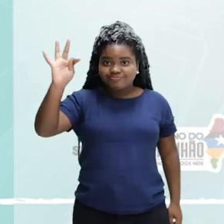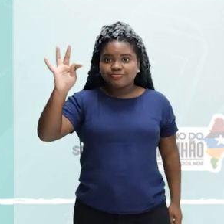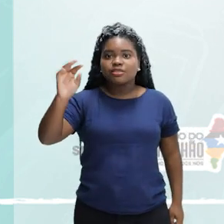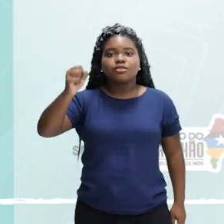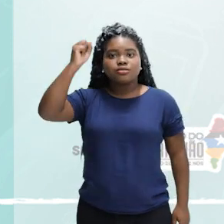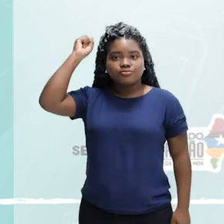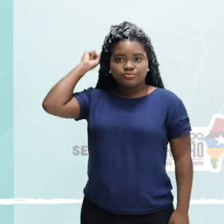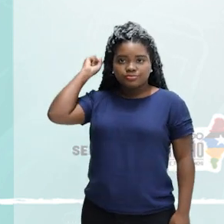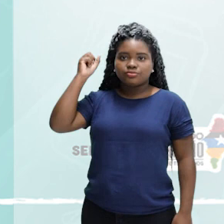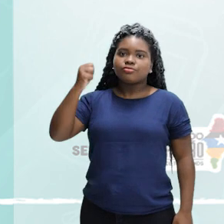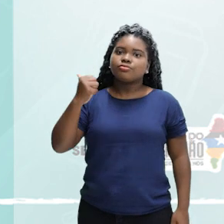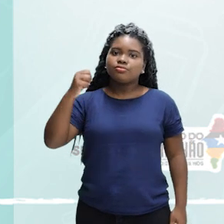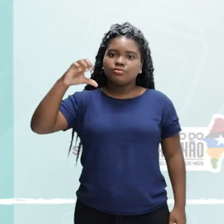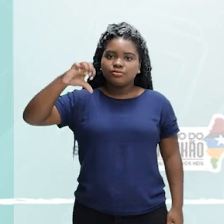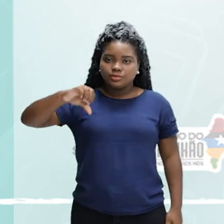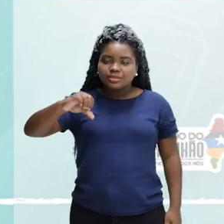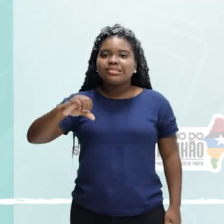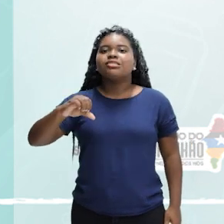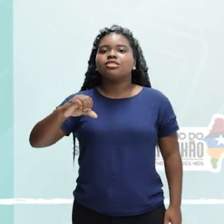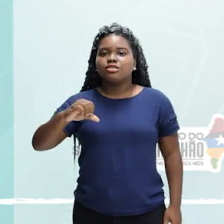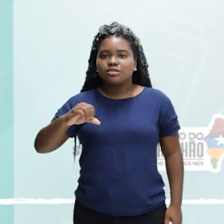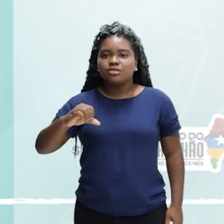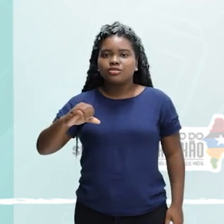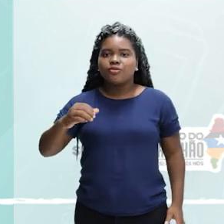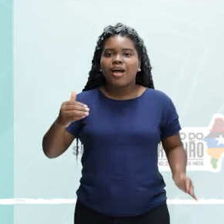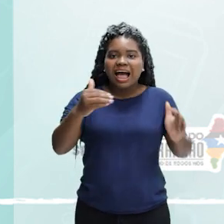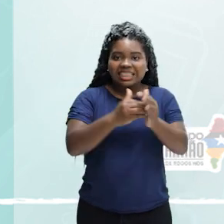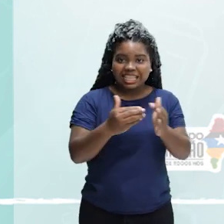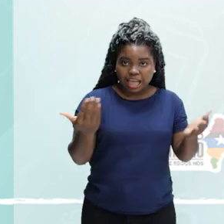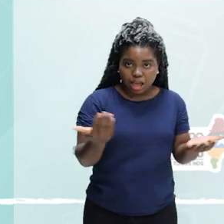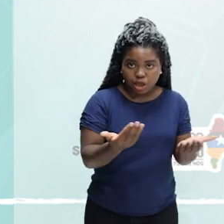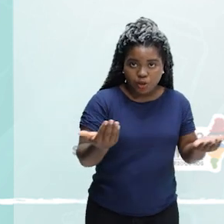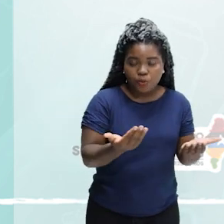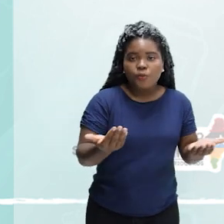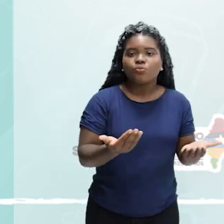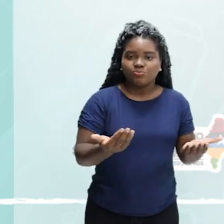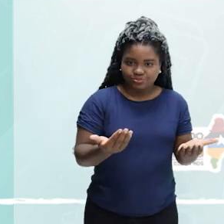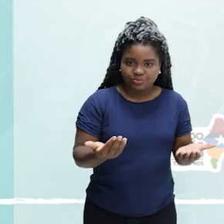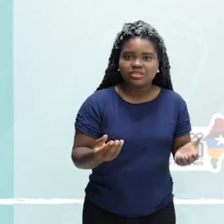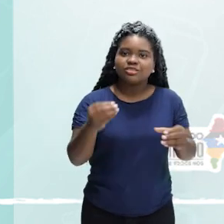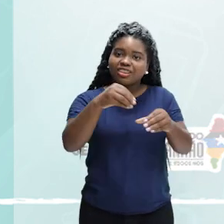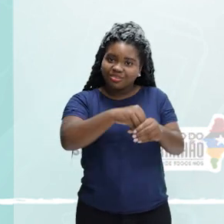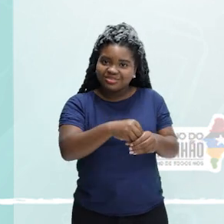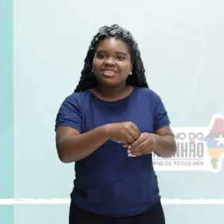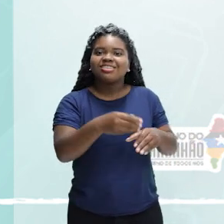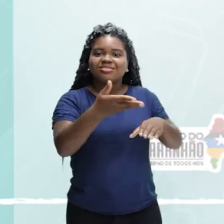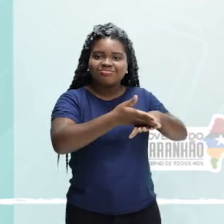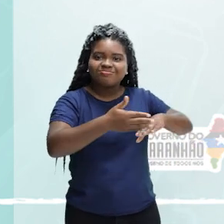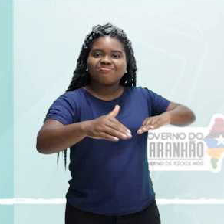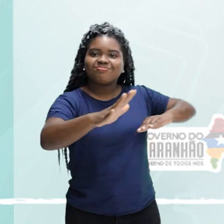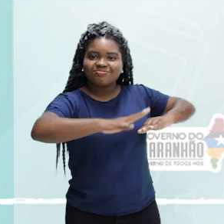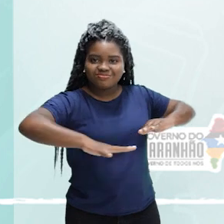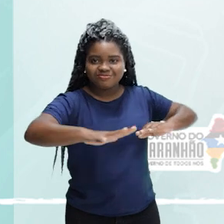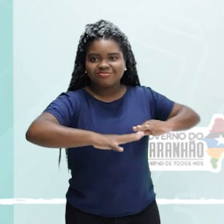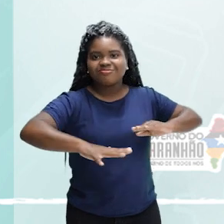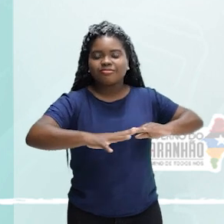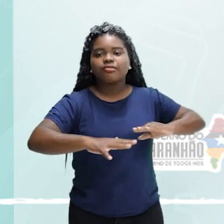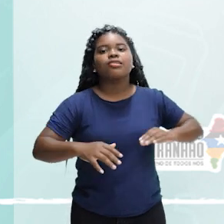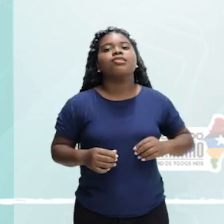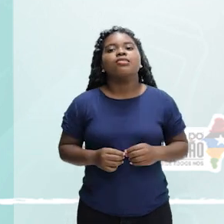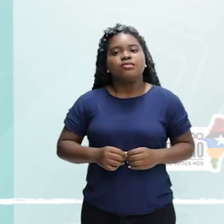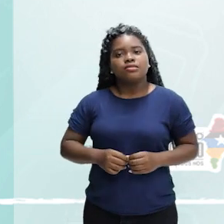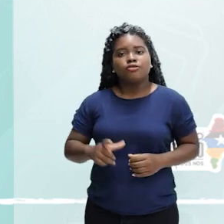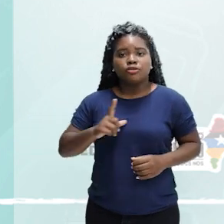de hoje estão no rol da teoria democrática contemporânea, ok? Nessa época existem duas